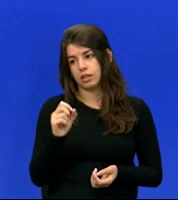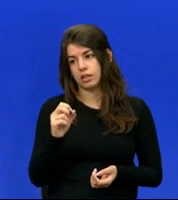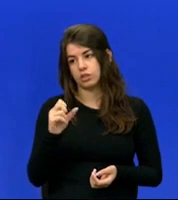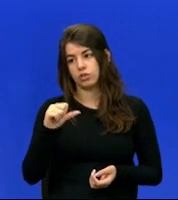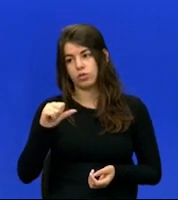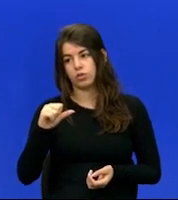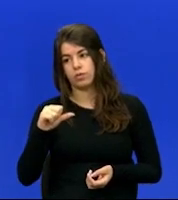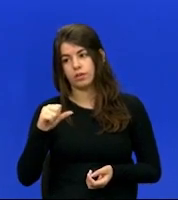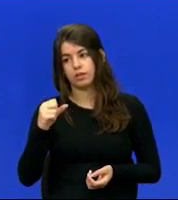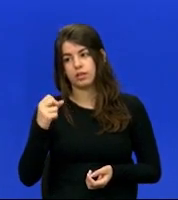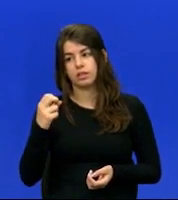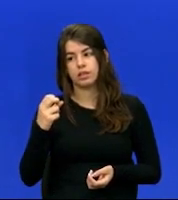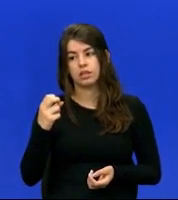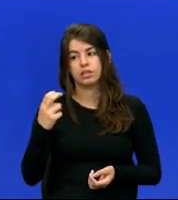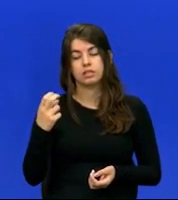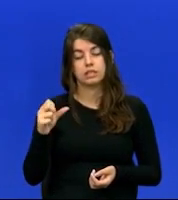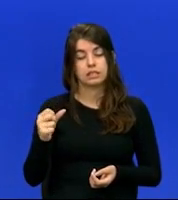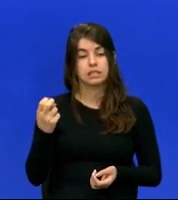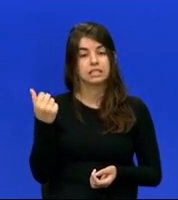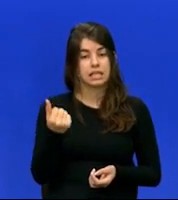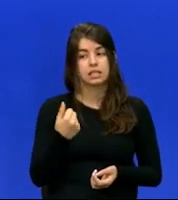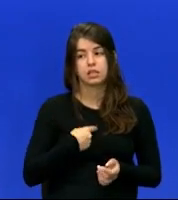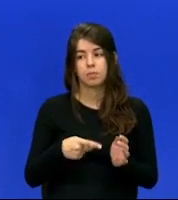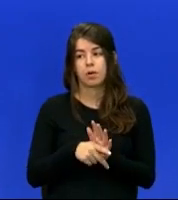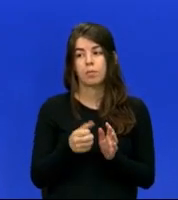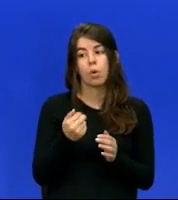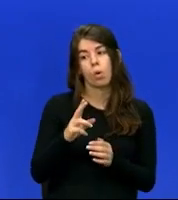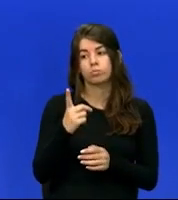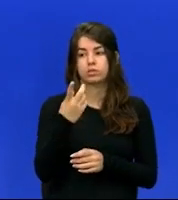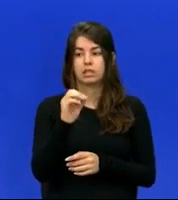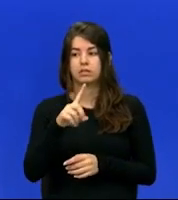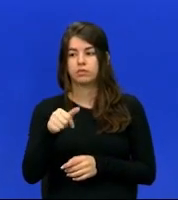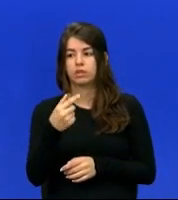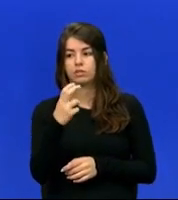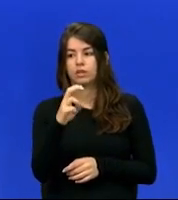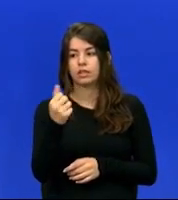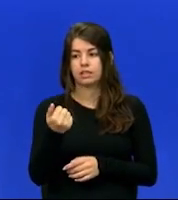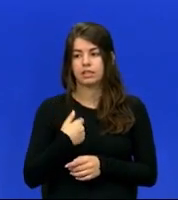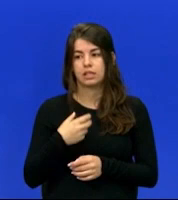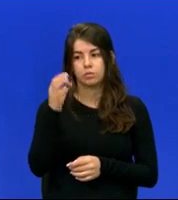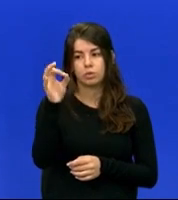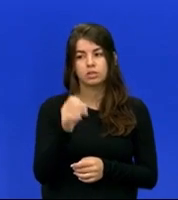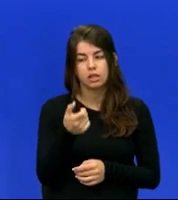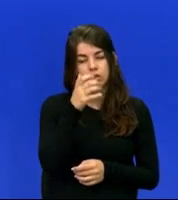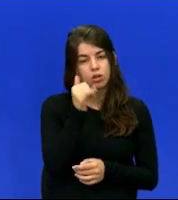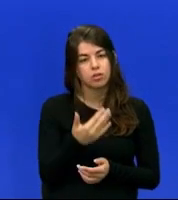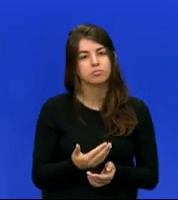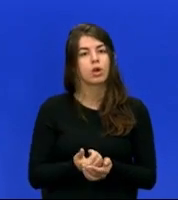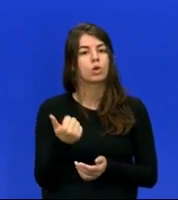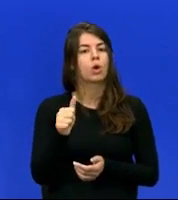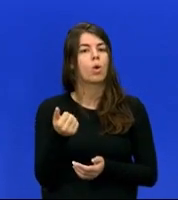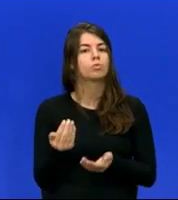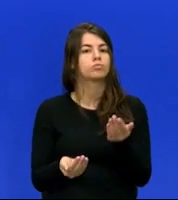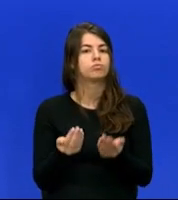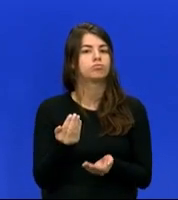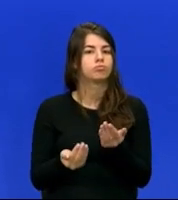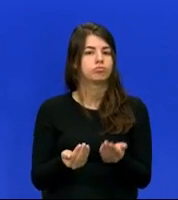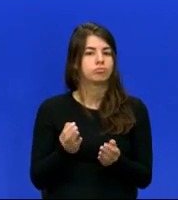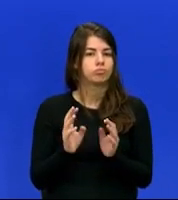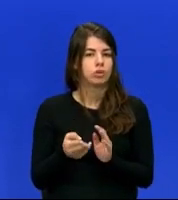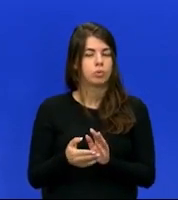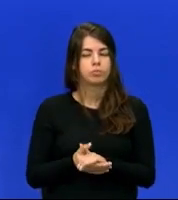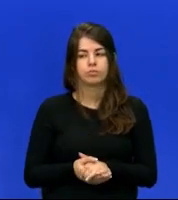ou 10,56% é a produção mensal inferior a 11.000 toneladas,